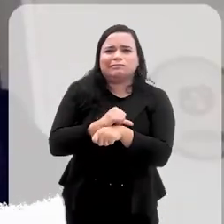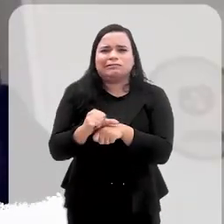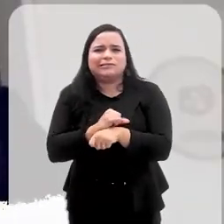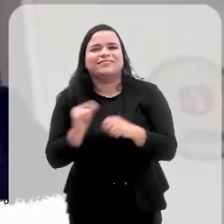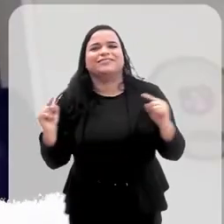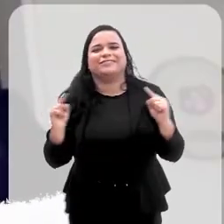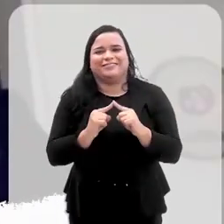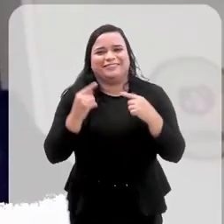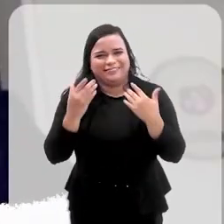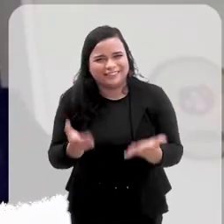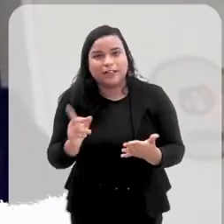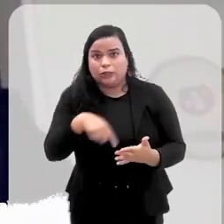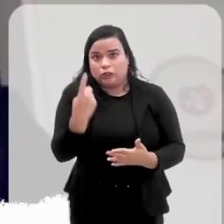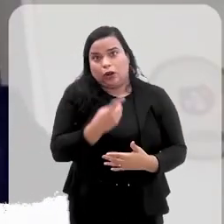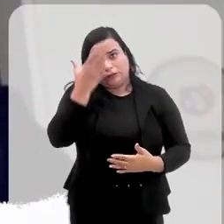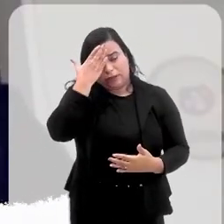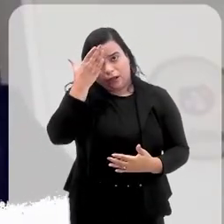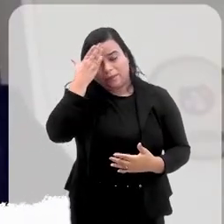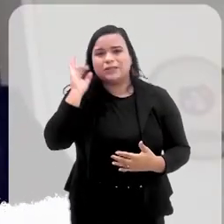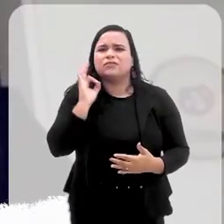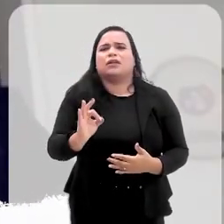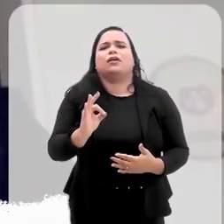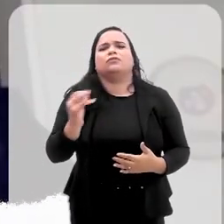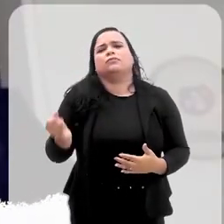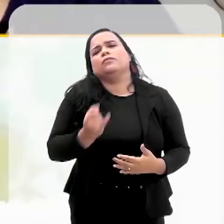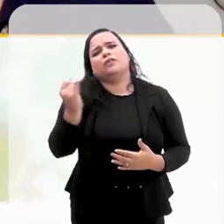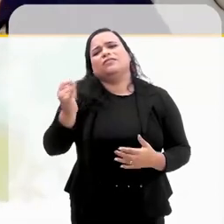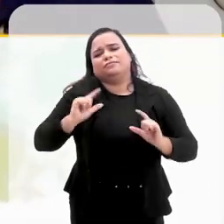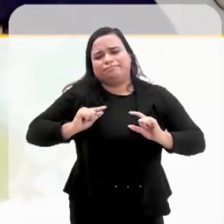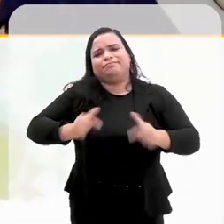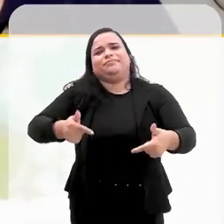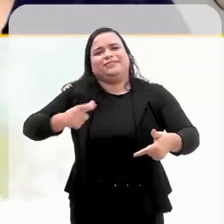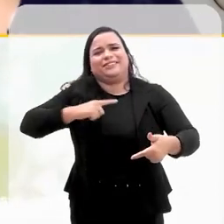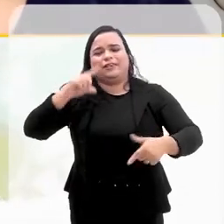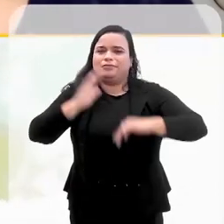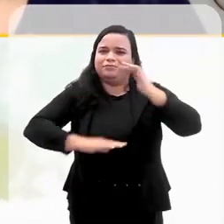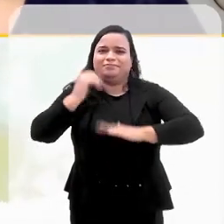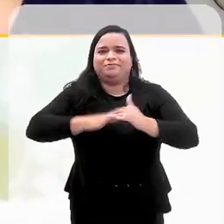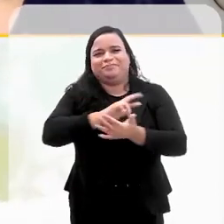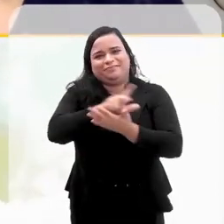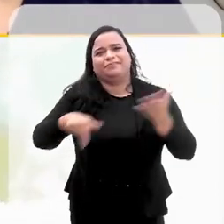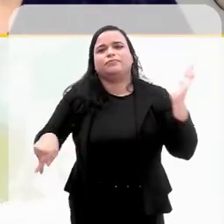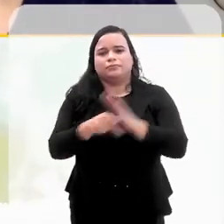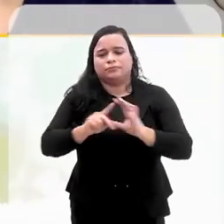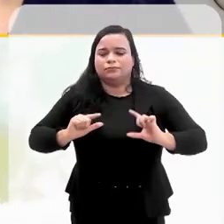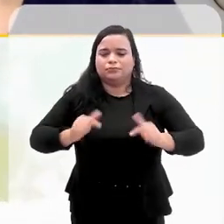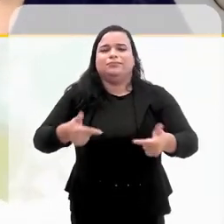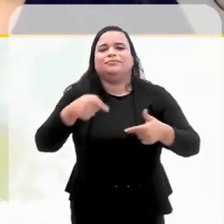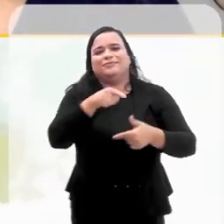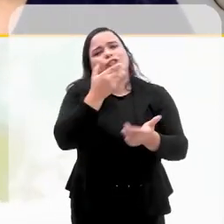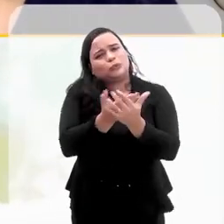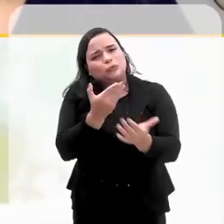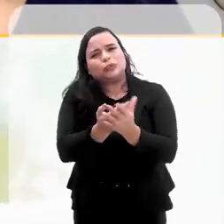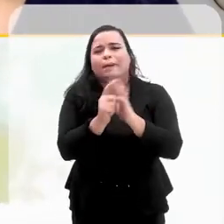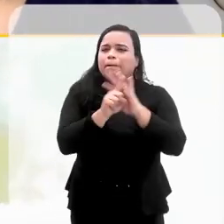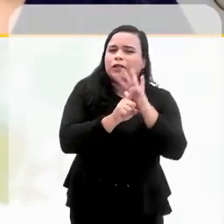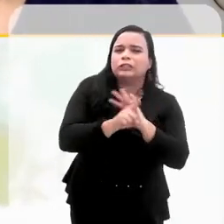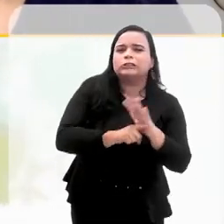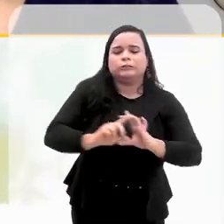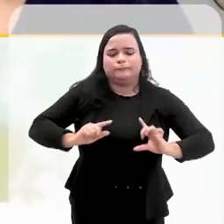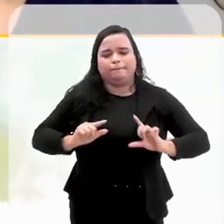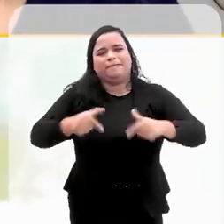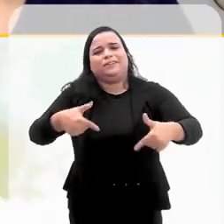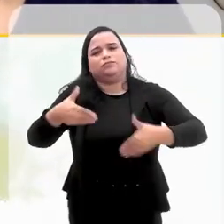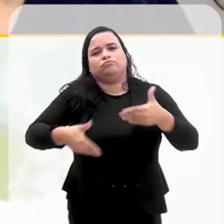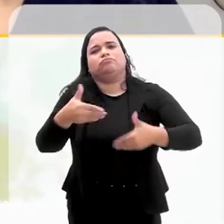E a gente tem consciência exatamente para fazer essas coisas. A gente tem habilidades exatamente para isso, para estudar, para